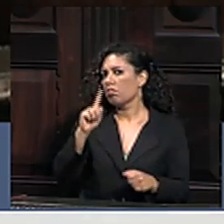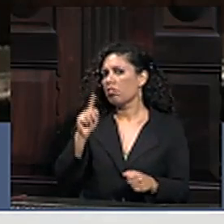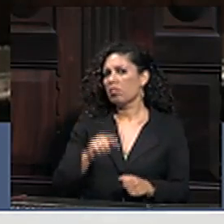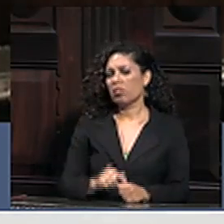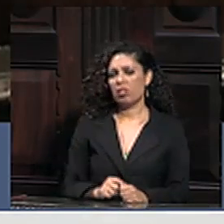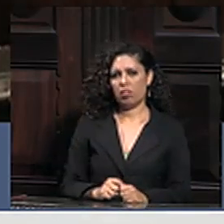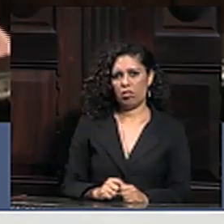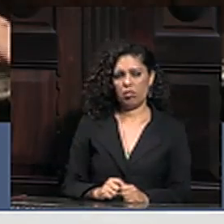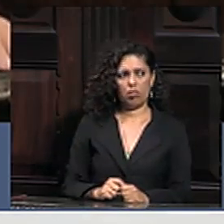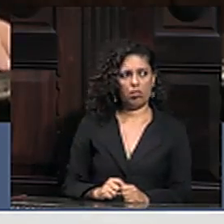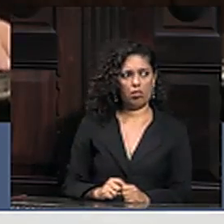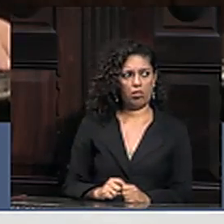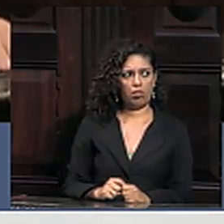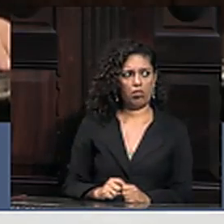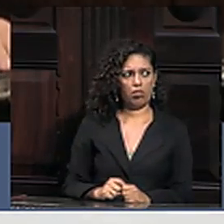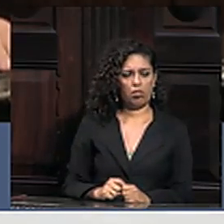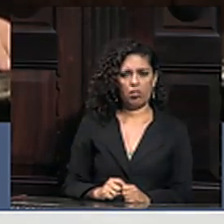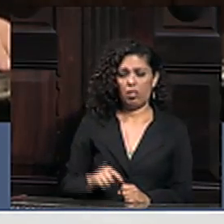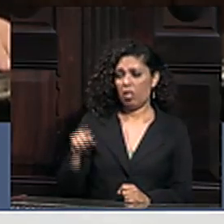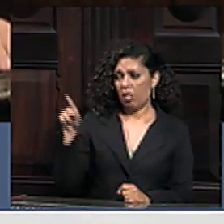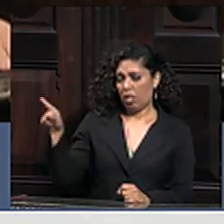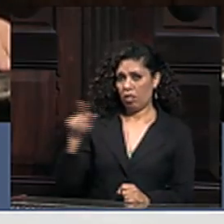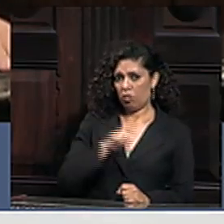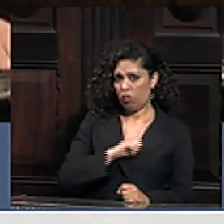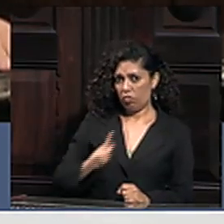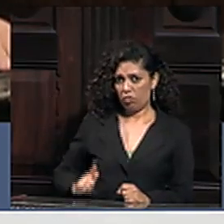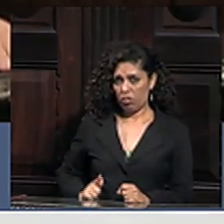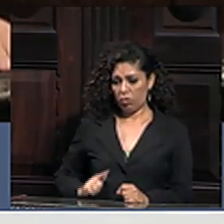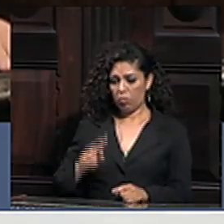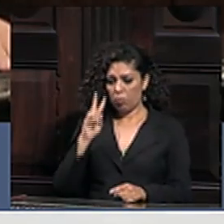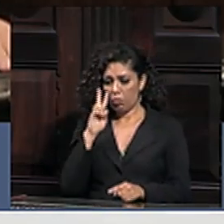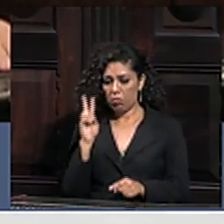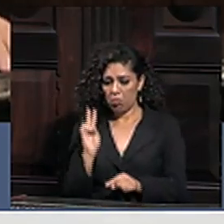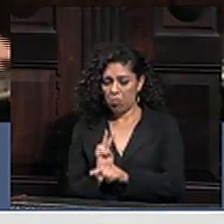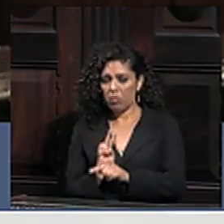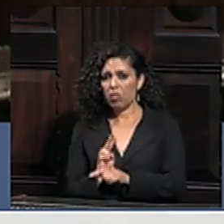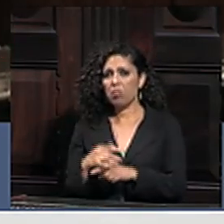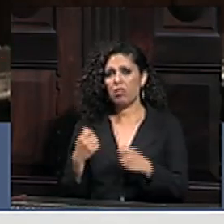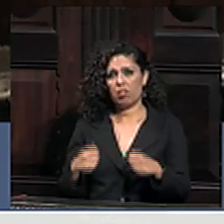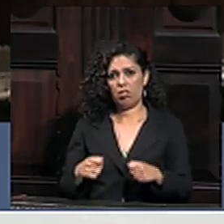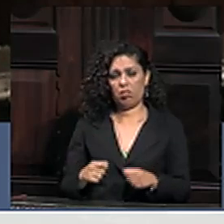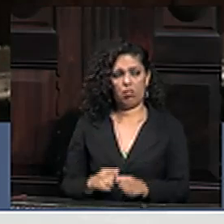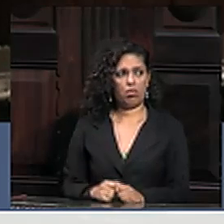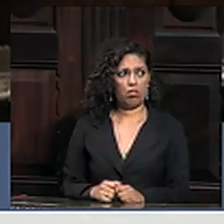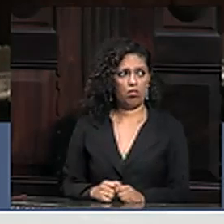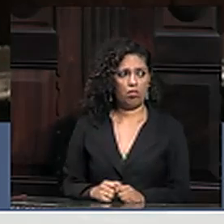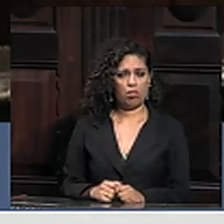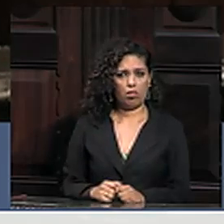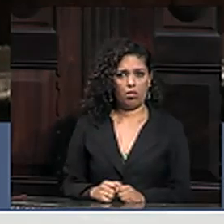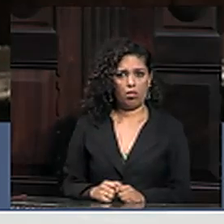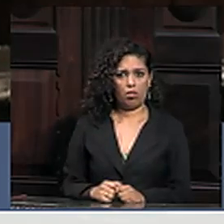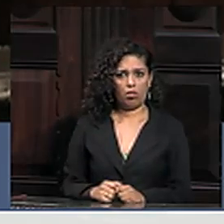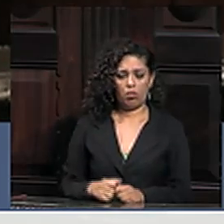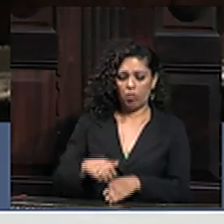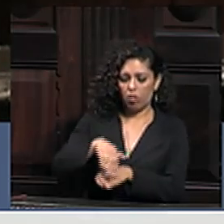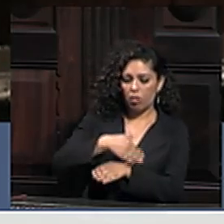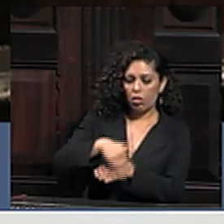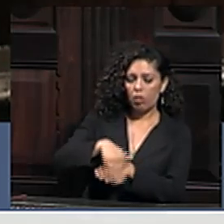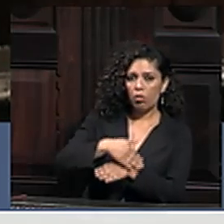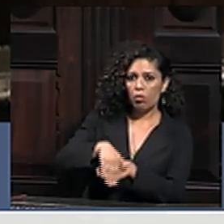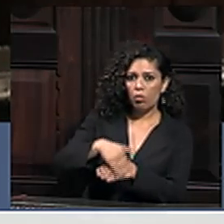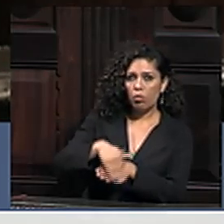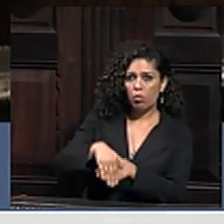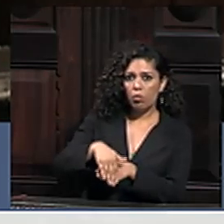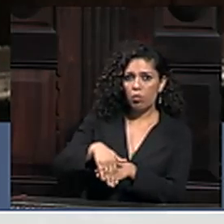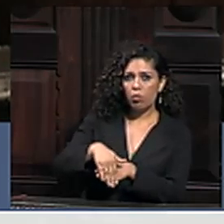Ele teria que ter esse exemplo. Uma rodovia estadual que foi municipalizada e o município não